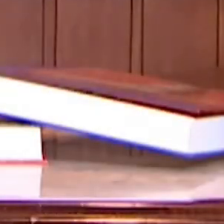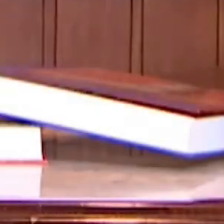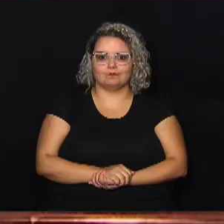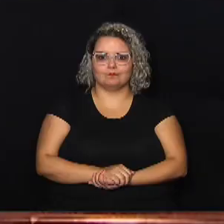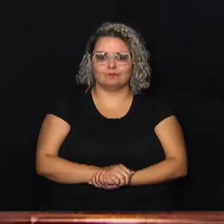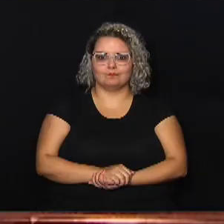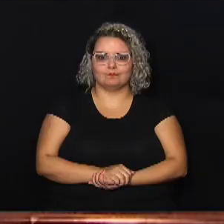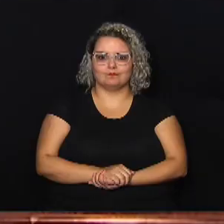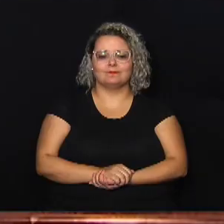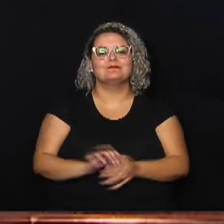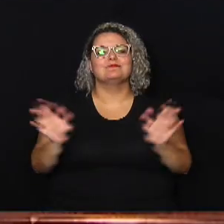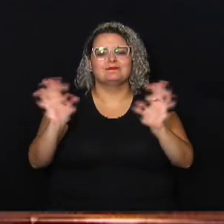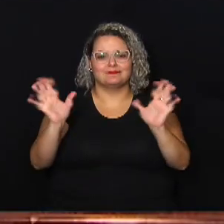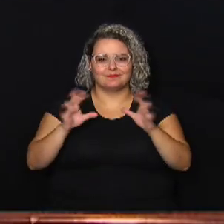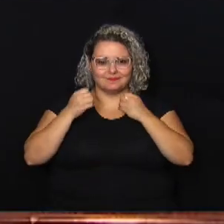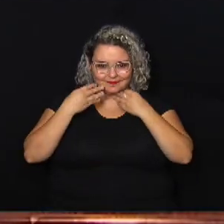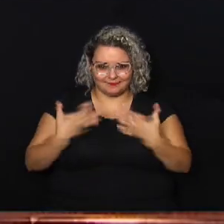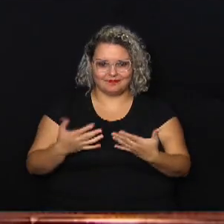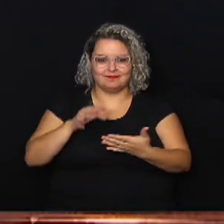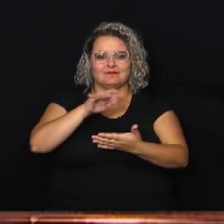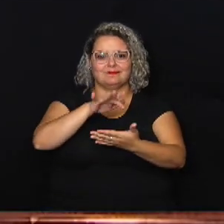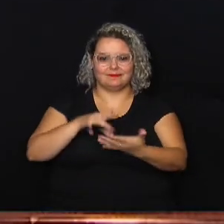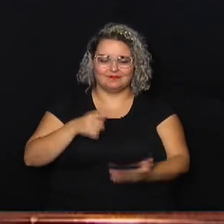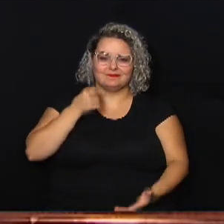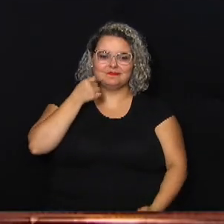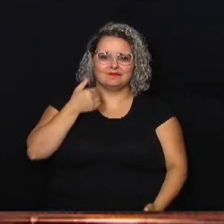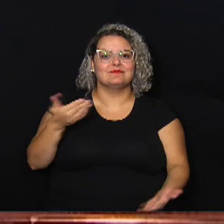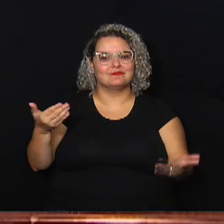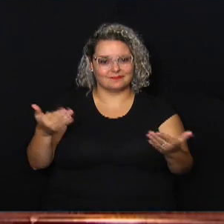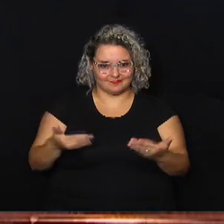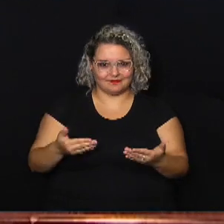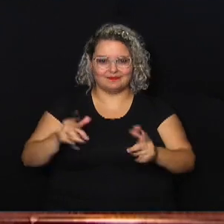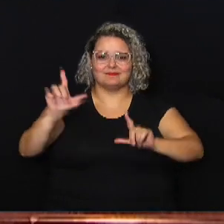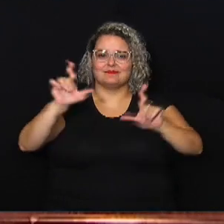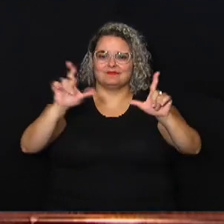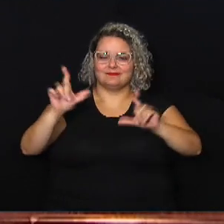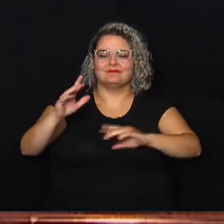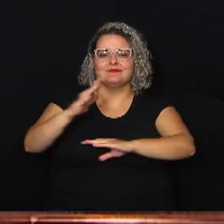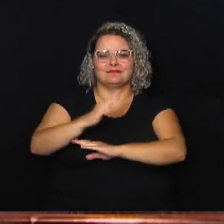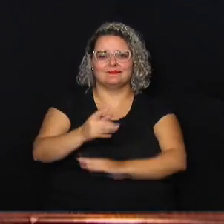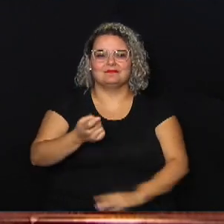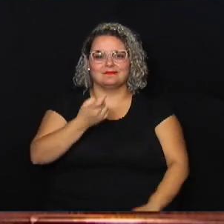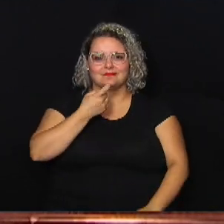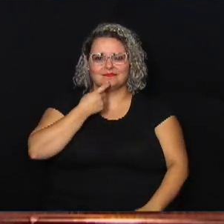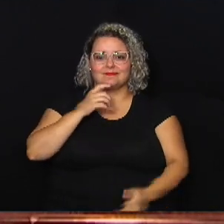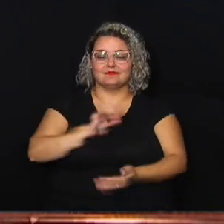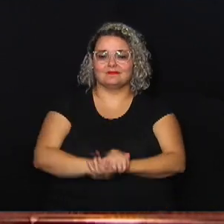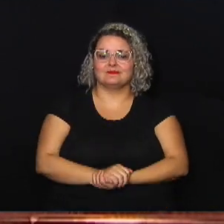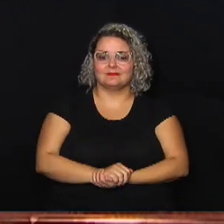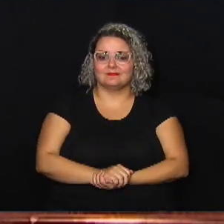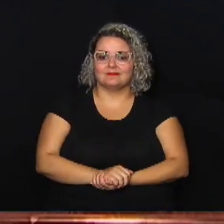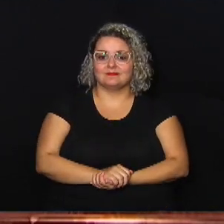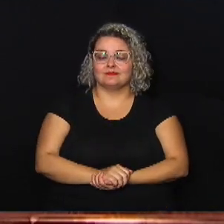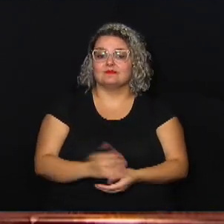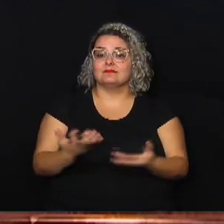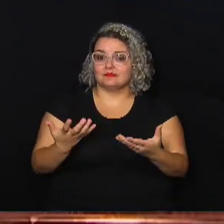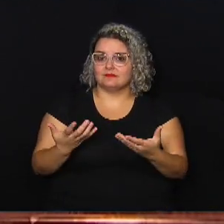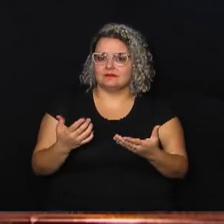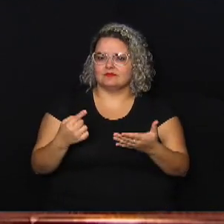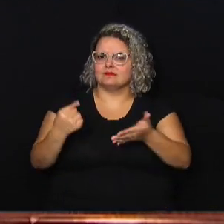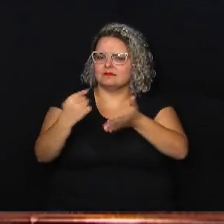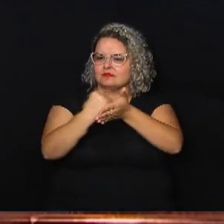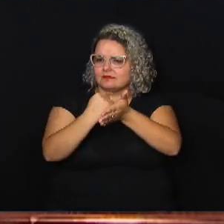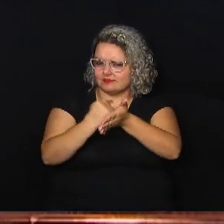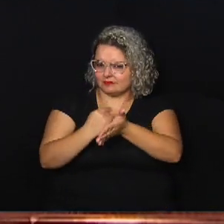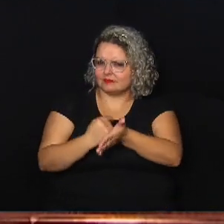Oi gente, tudo bom? Mais um Na Ponta do Lápis no ar, aqui na tela da TV Câmara Campinas. E hoje eu quero que você se questione